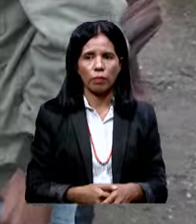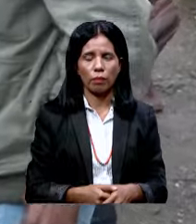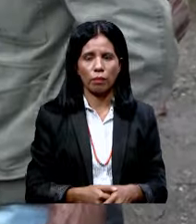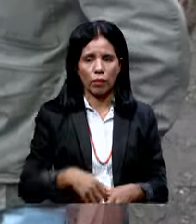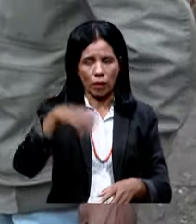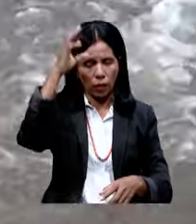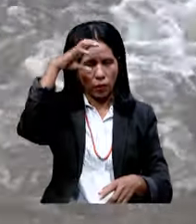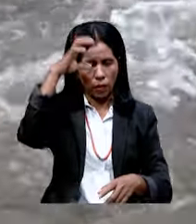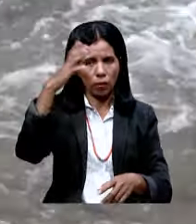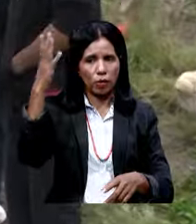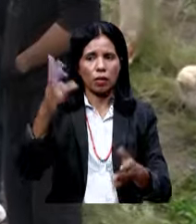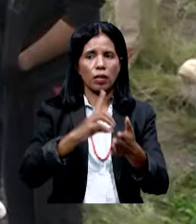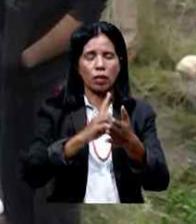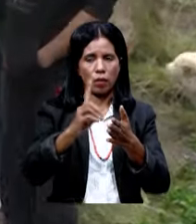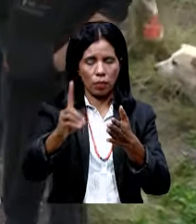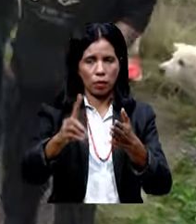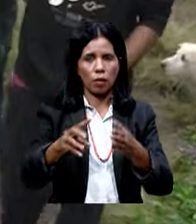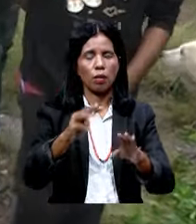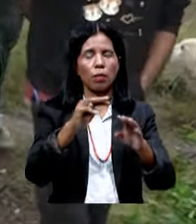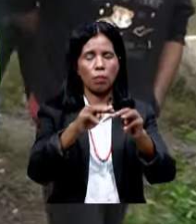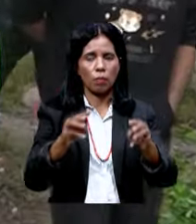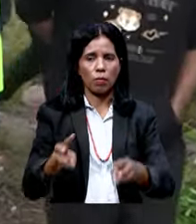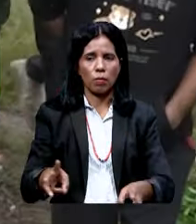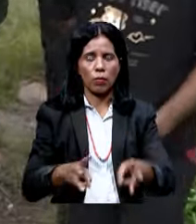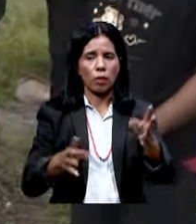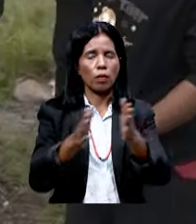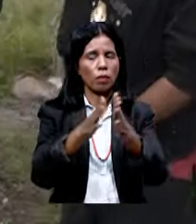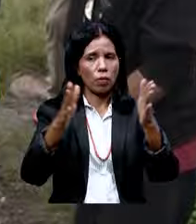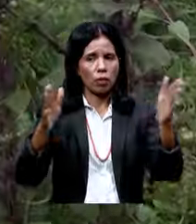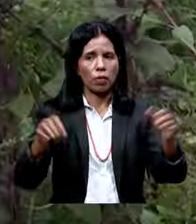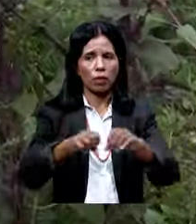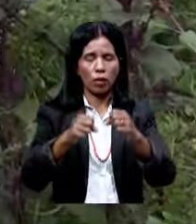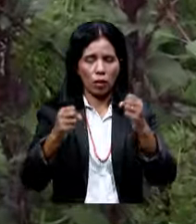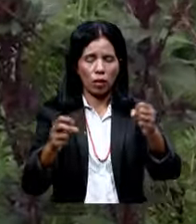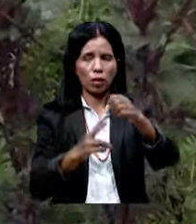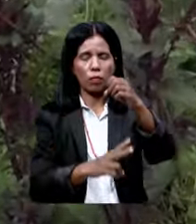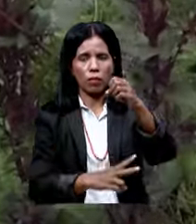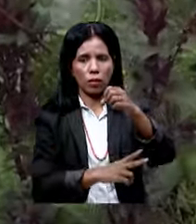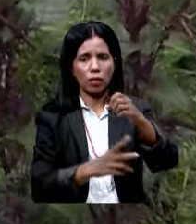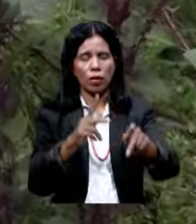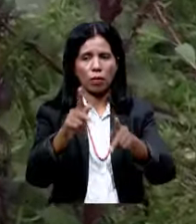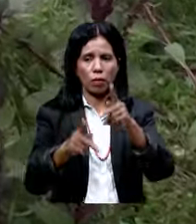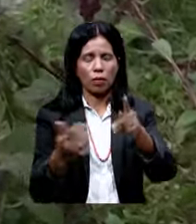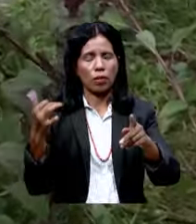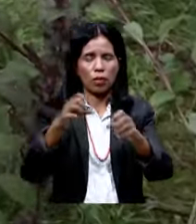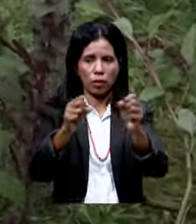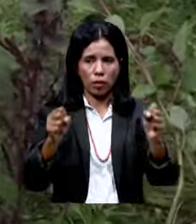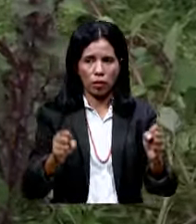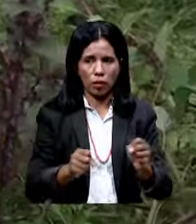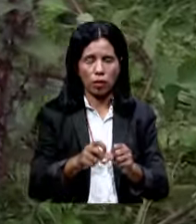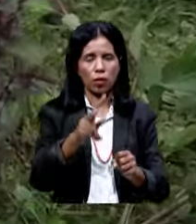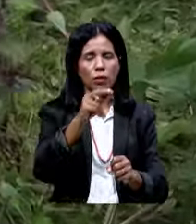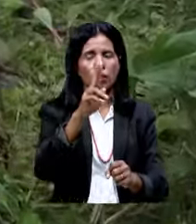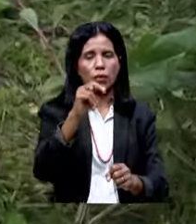Udambot nebe acontece semana ne resulta mota era stun ho volume bot ho di estraga ponte nebe durante ne comunidade ia suku nunumoge